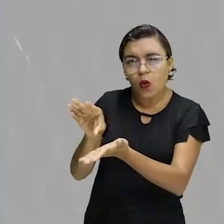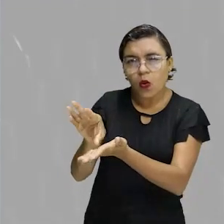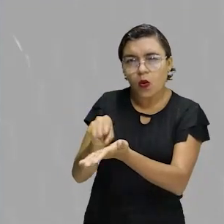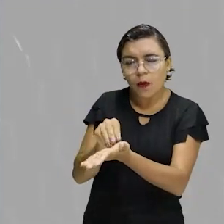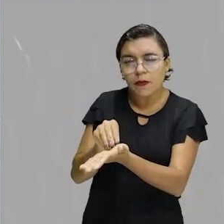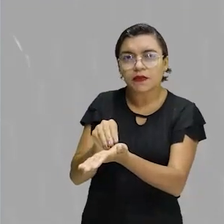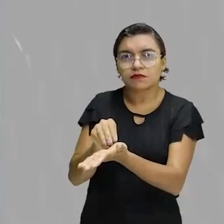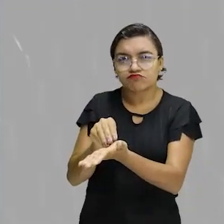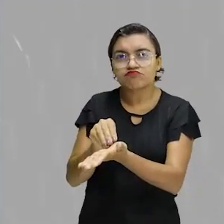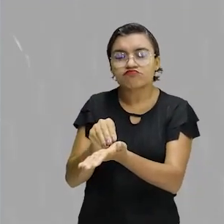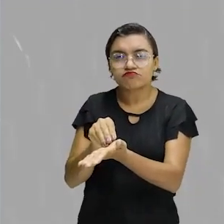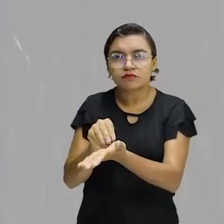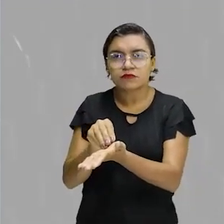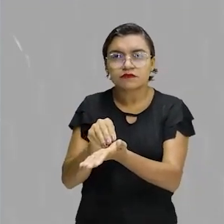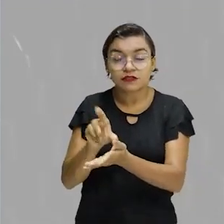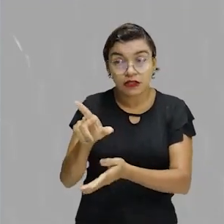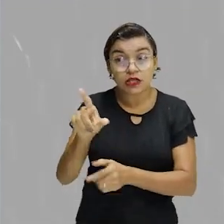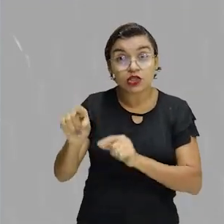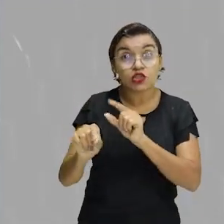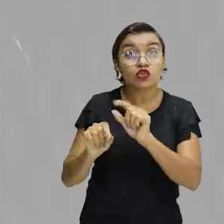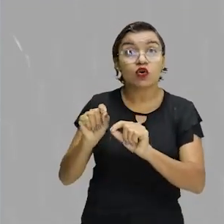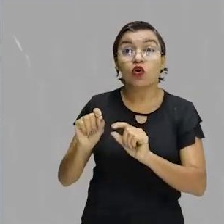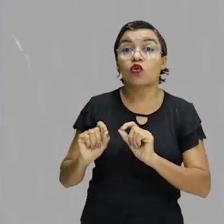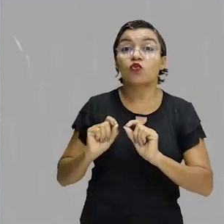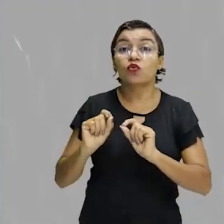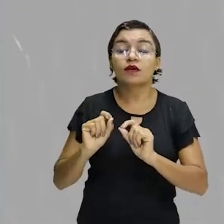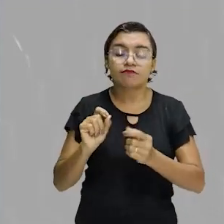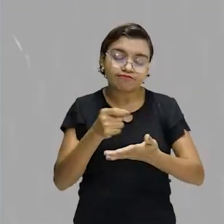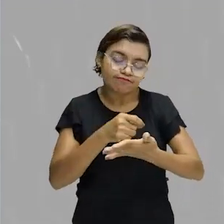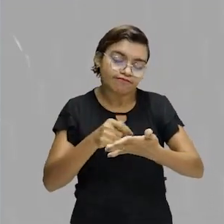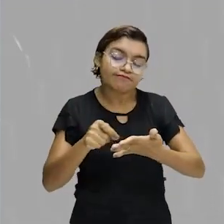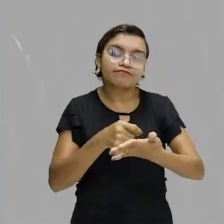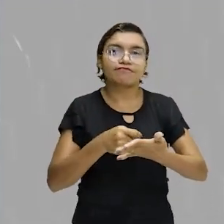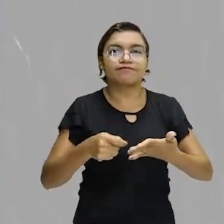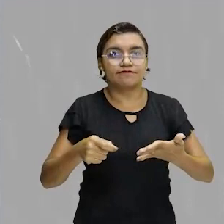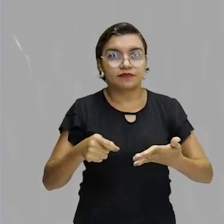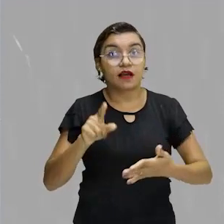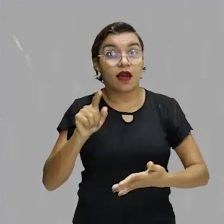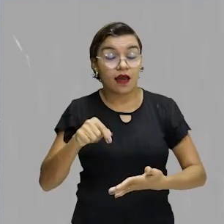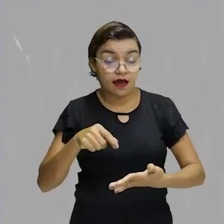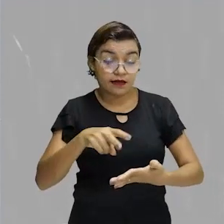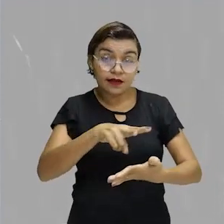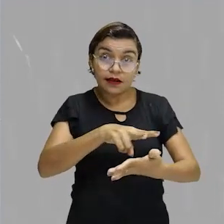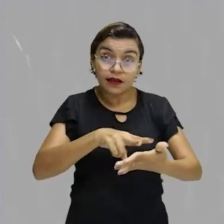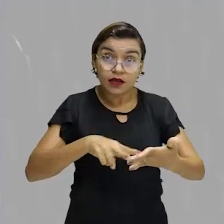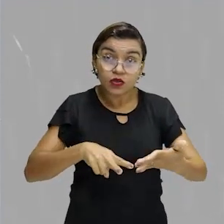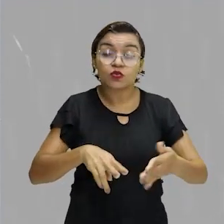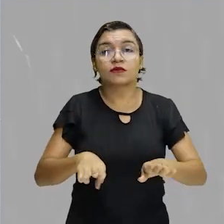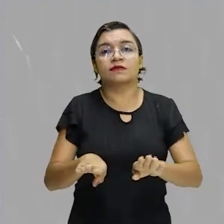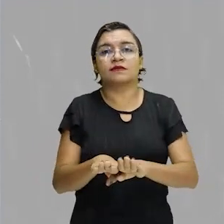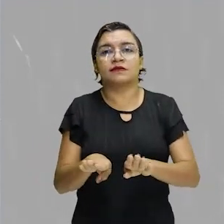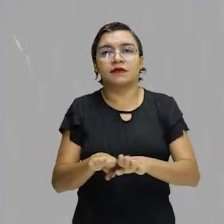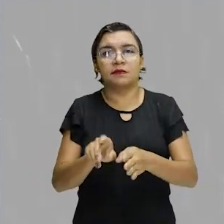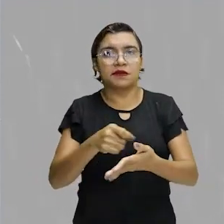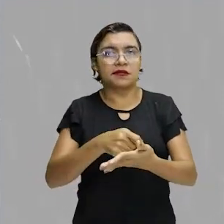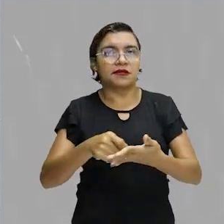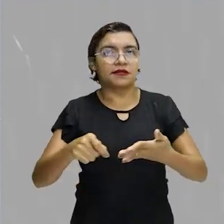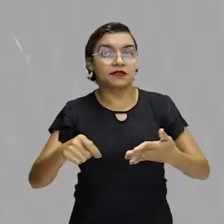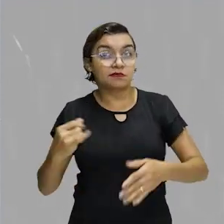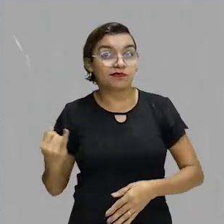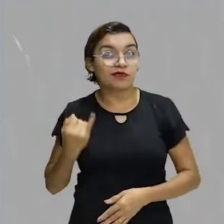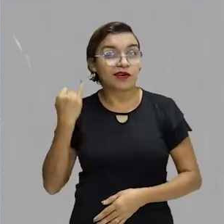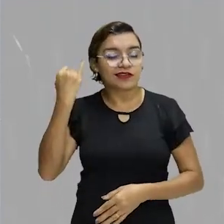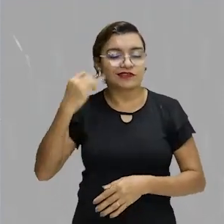você escolhe o que você vai copiar. Então, isso desempenha o papel da leitura e da escrita. As instruções, quando